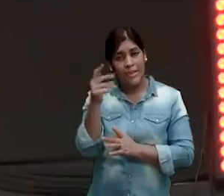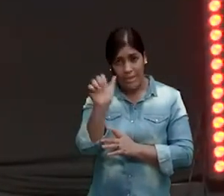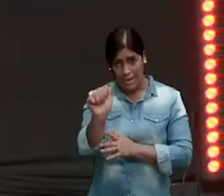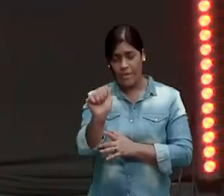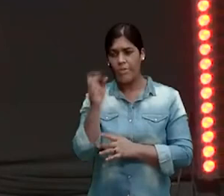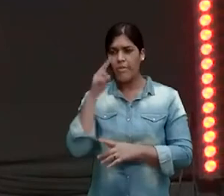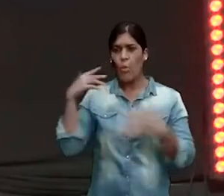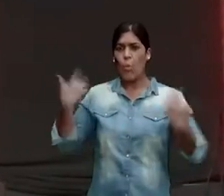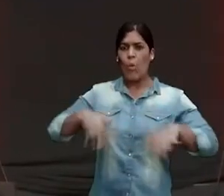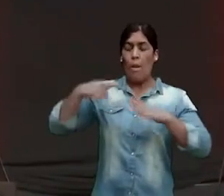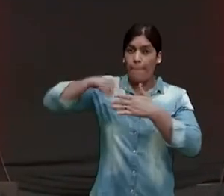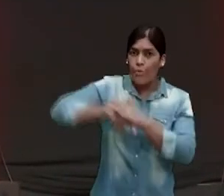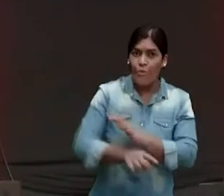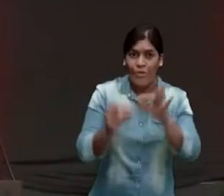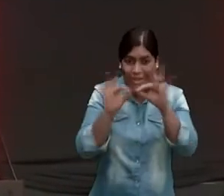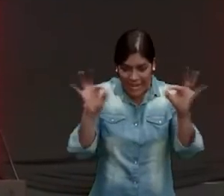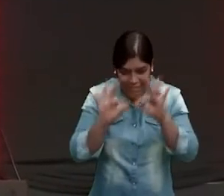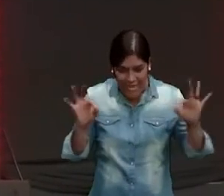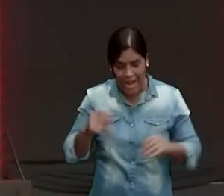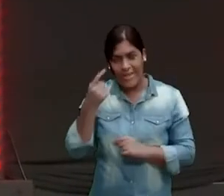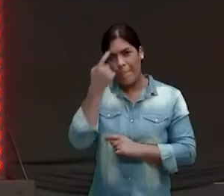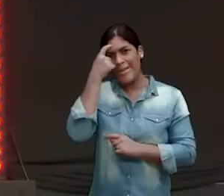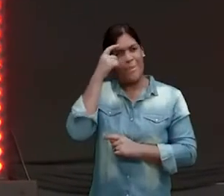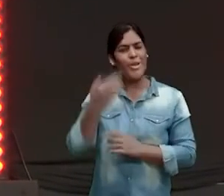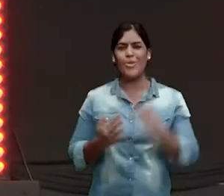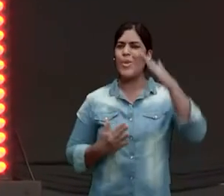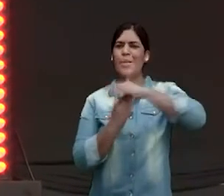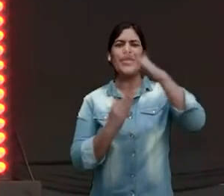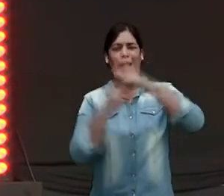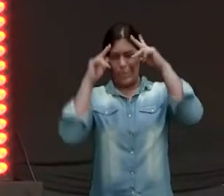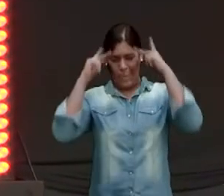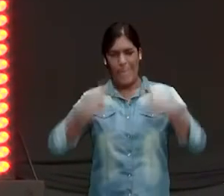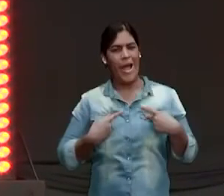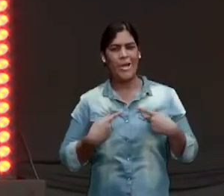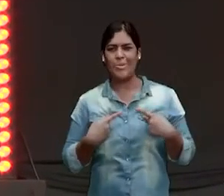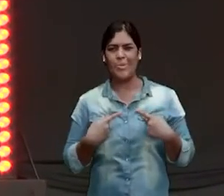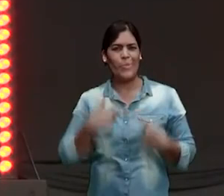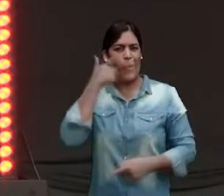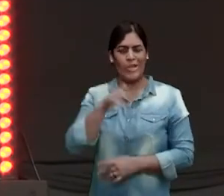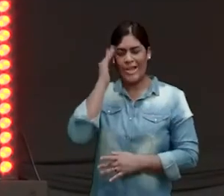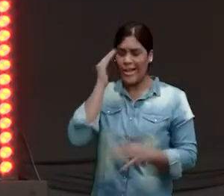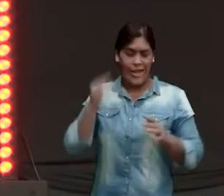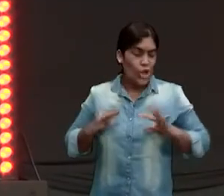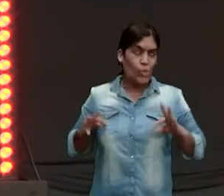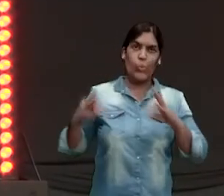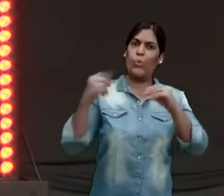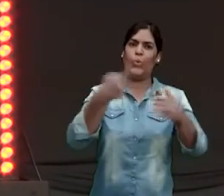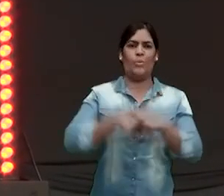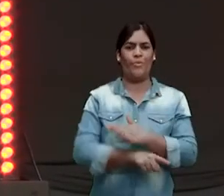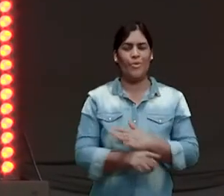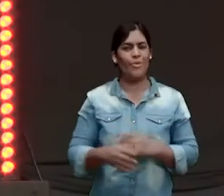com tanta profundidade não cabe no pensamento humano não cabe nas leis na